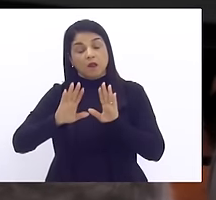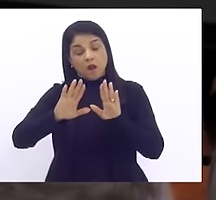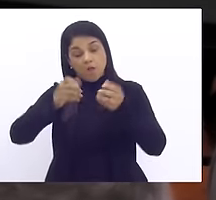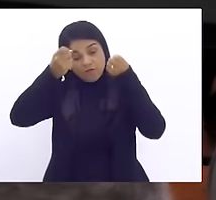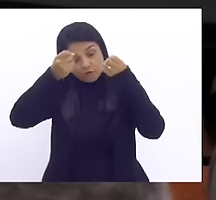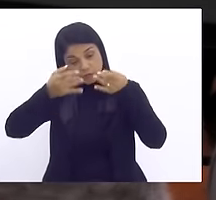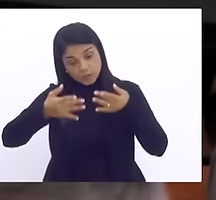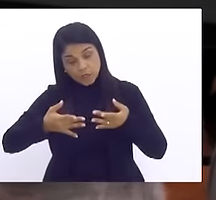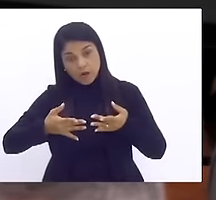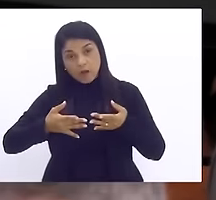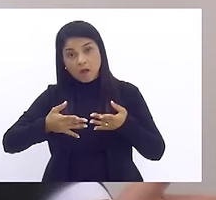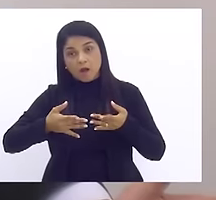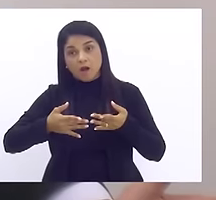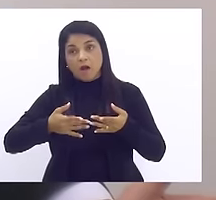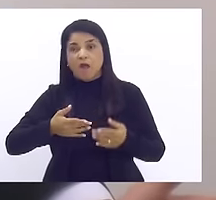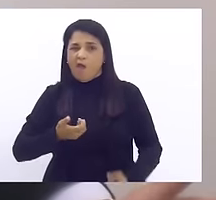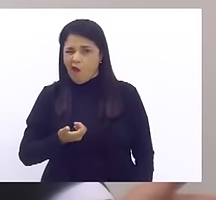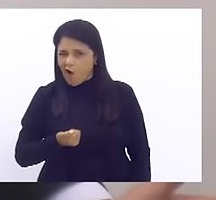lá